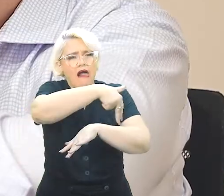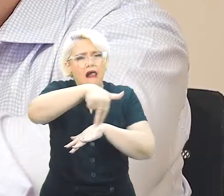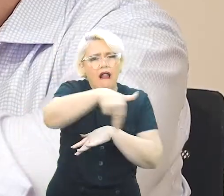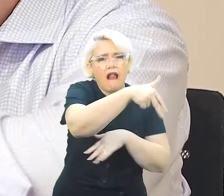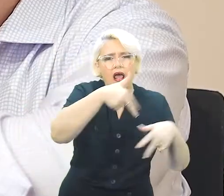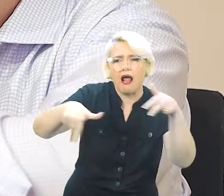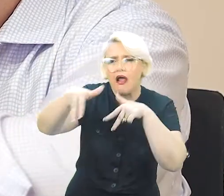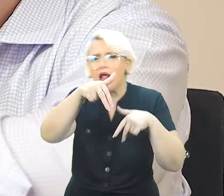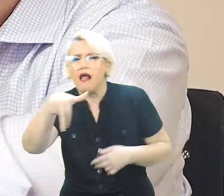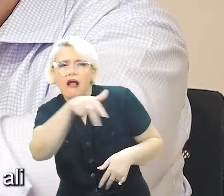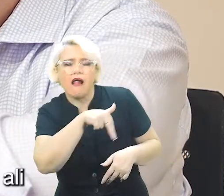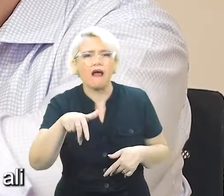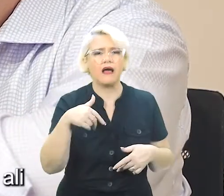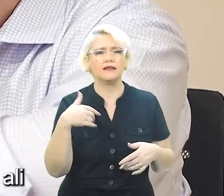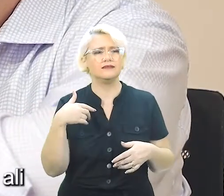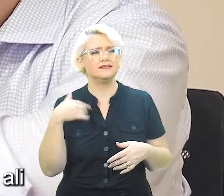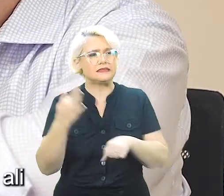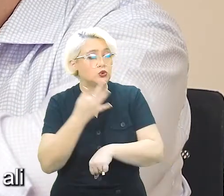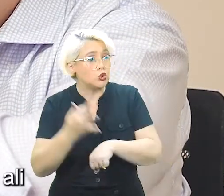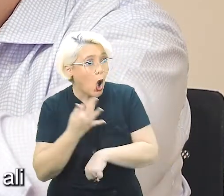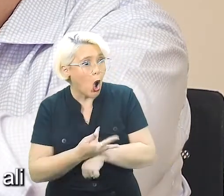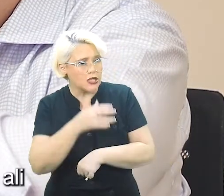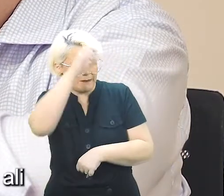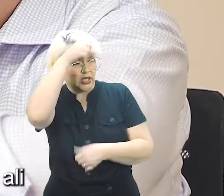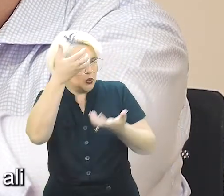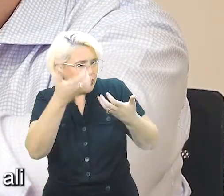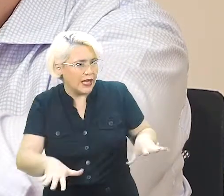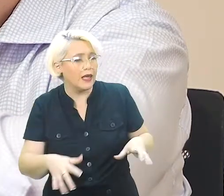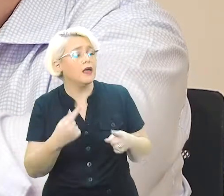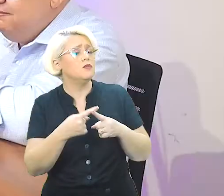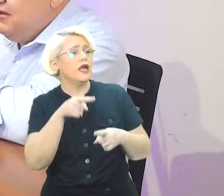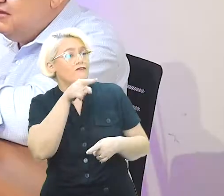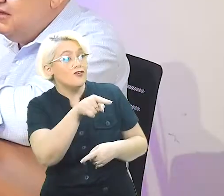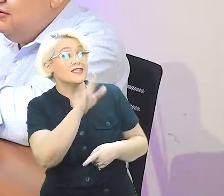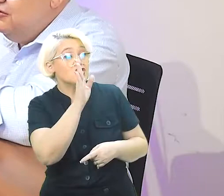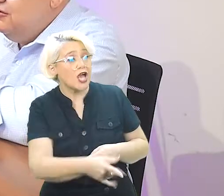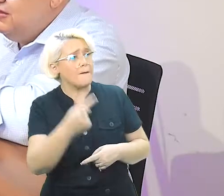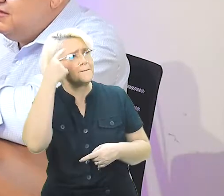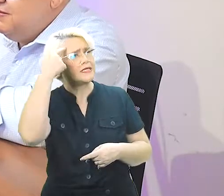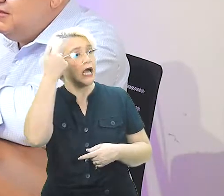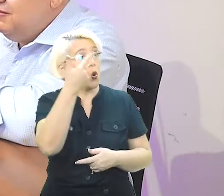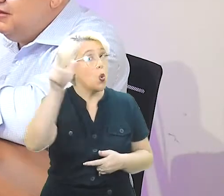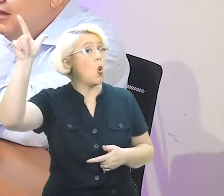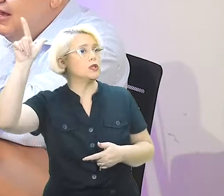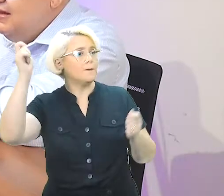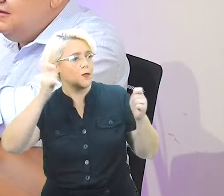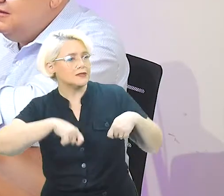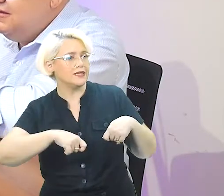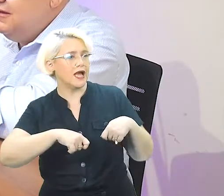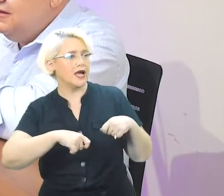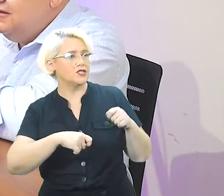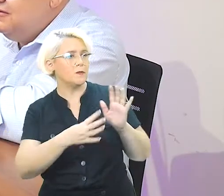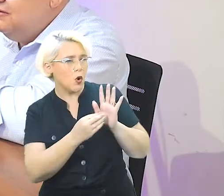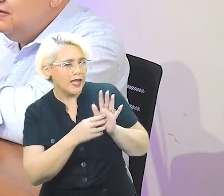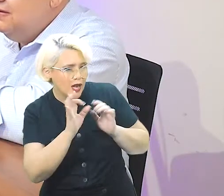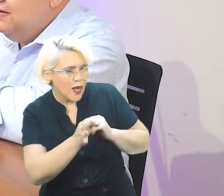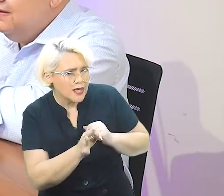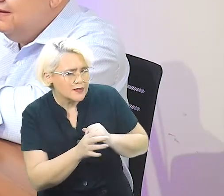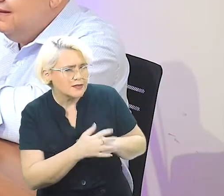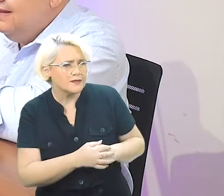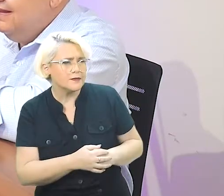trabalho nessa aprendizagem? Seria porque você é uma pessoa que estava ali já pensando em outras possibilidades? Seria